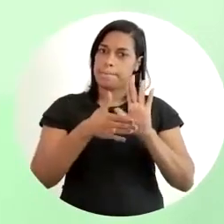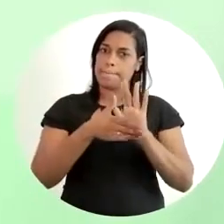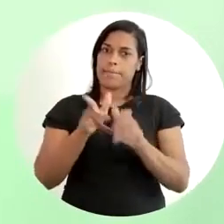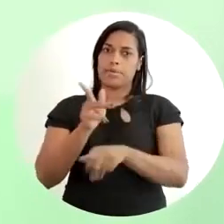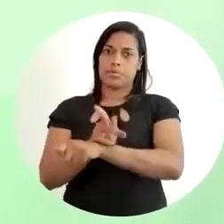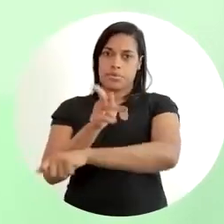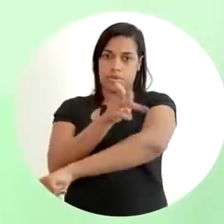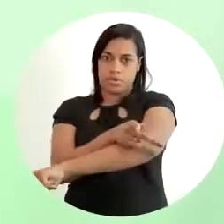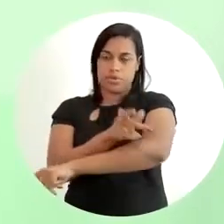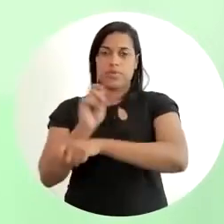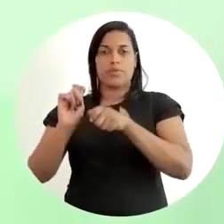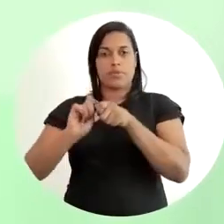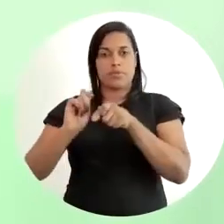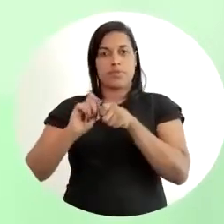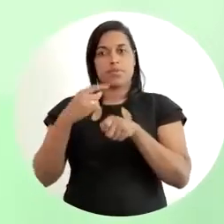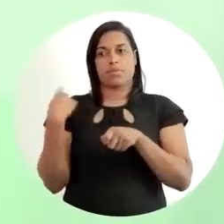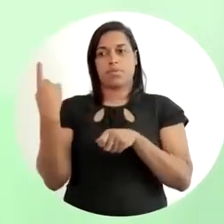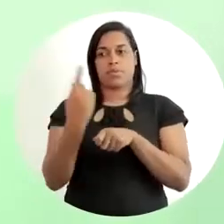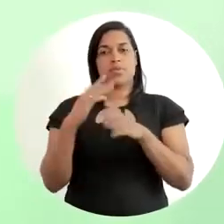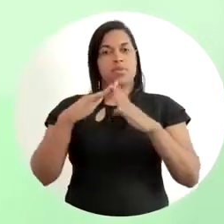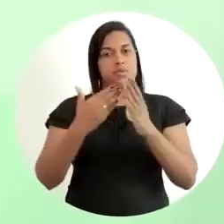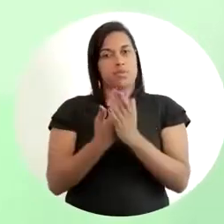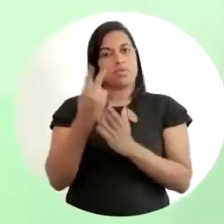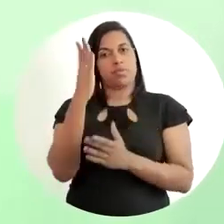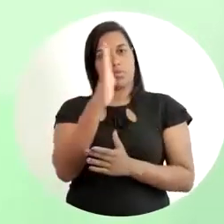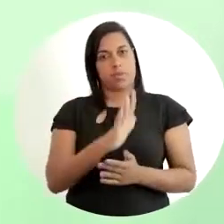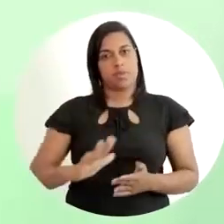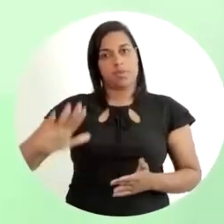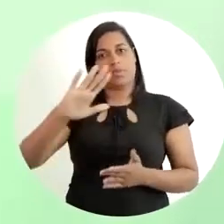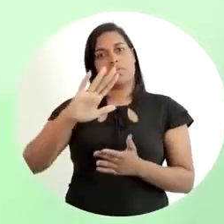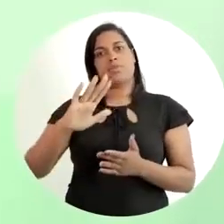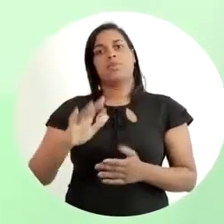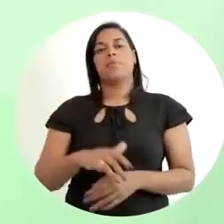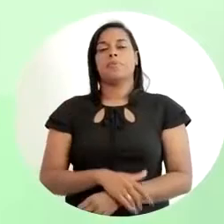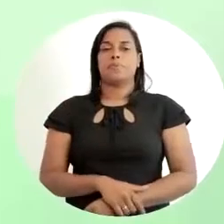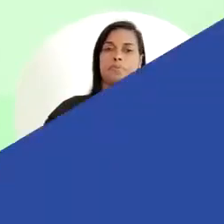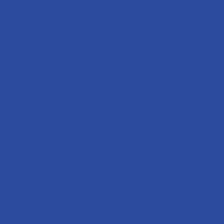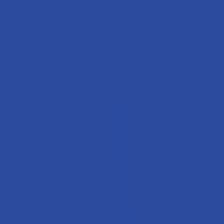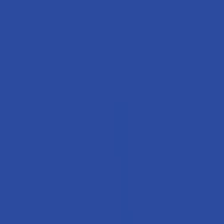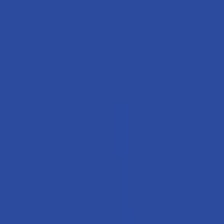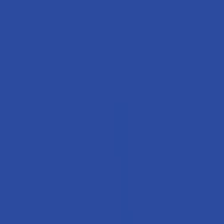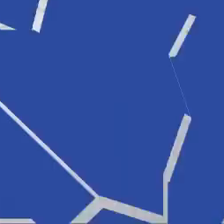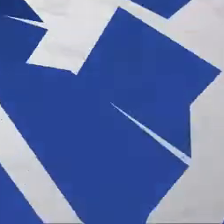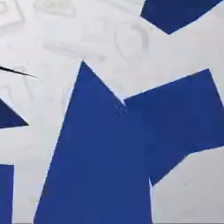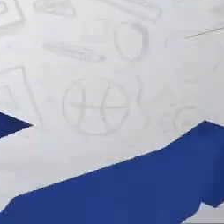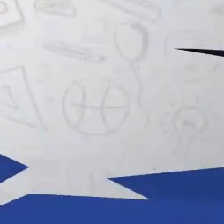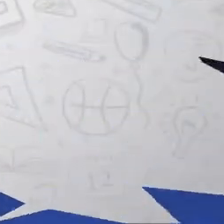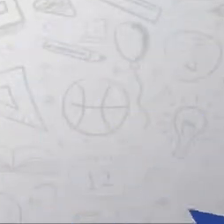propostas pedagógicas que foram feitas para as nossas escolas aqui no Brasil. Até mais.